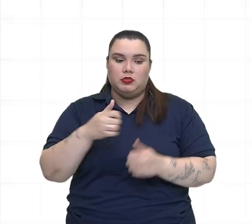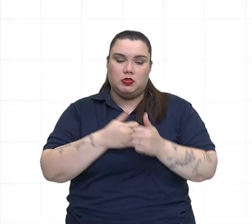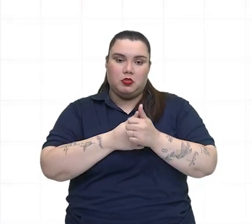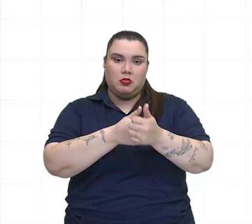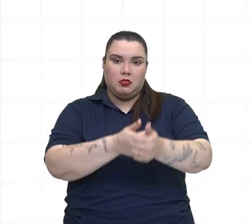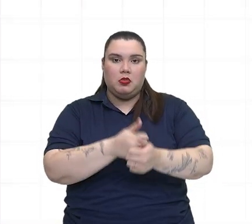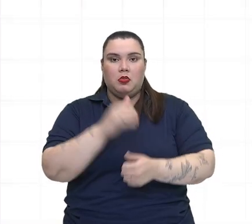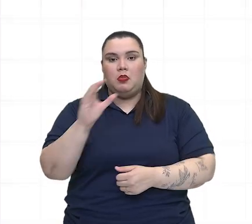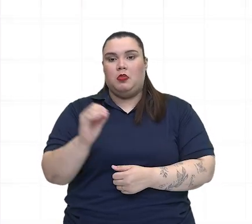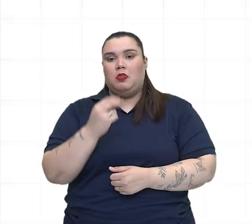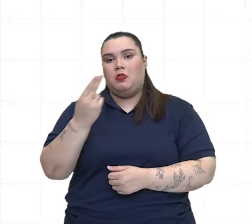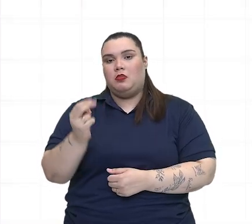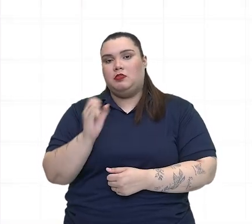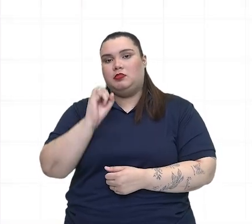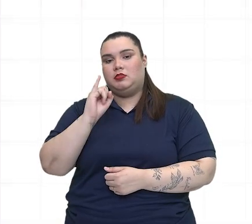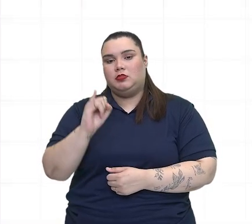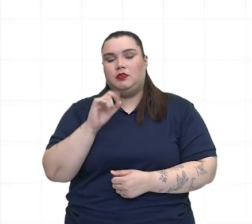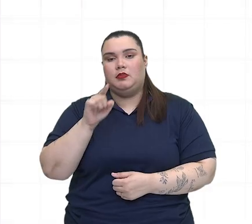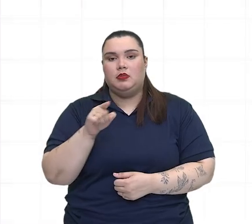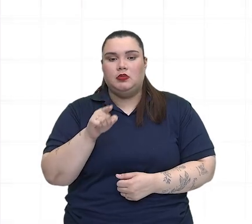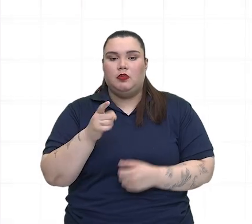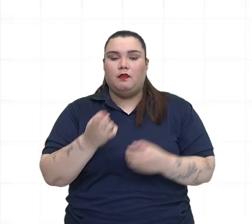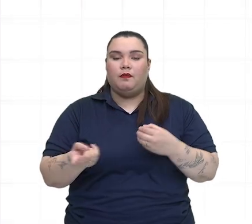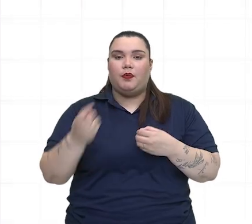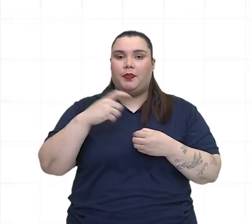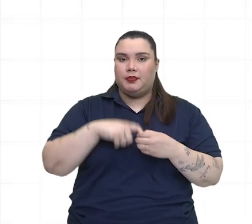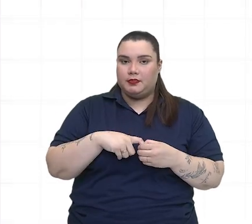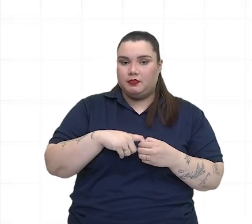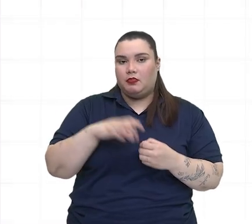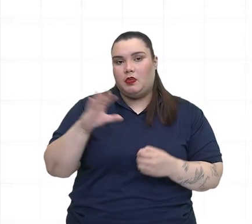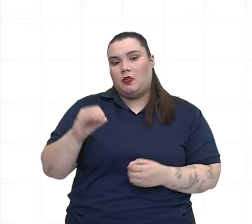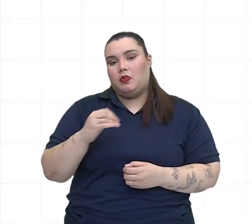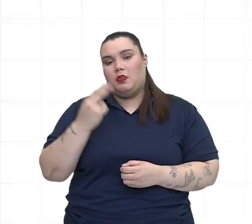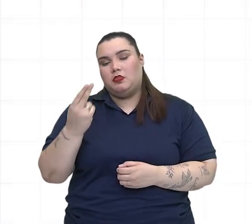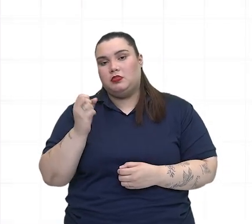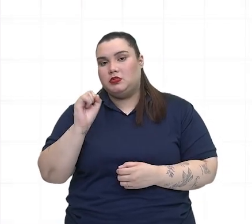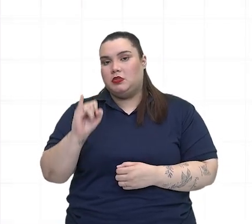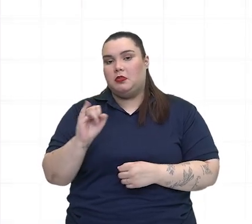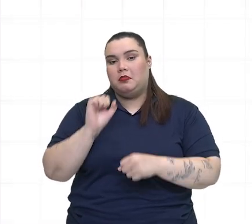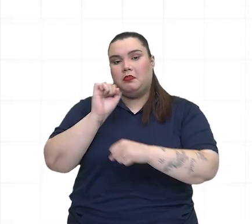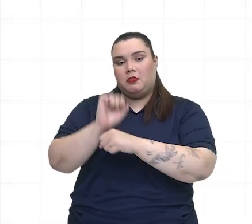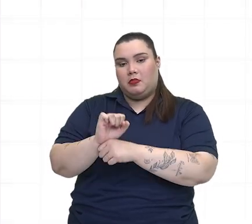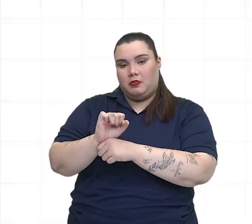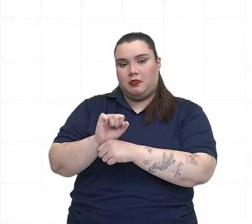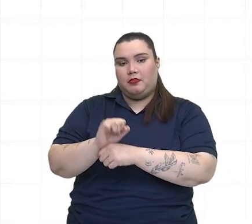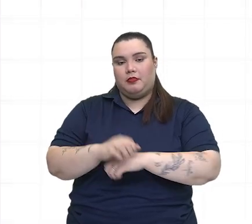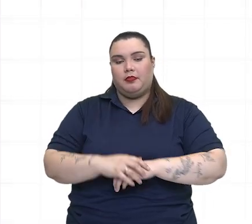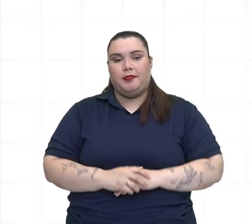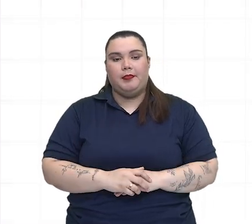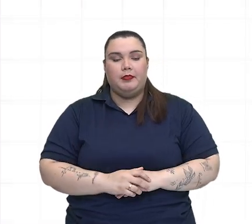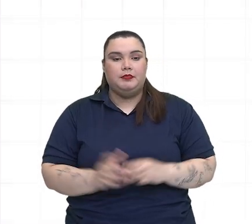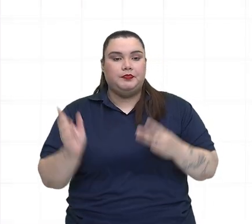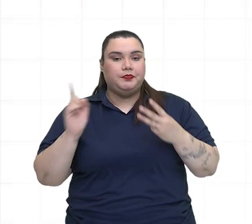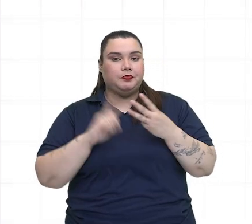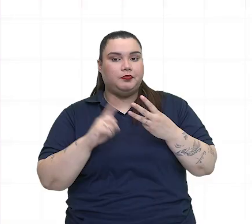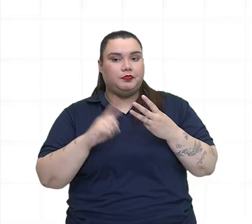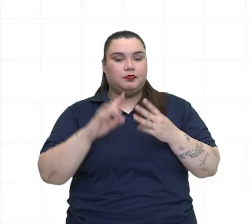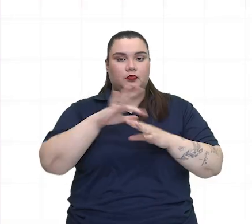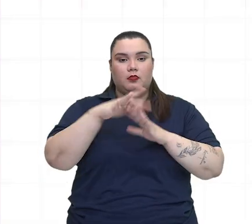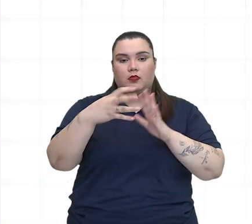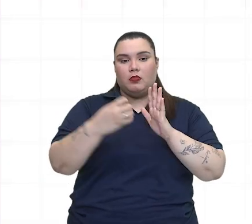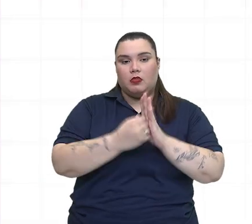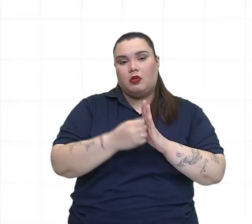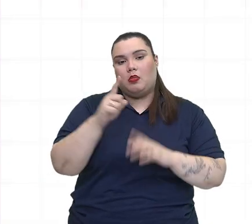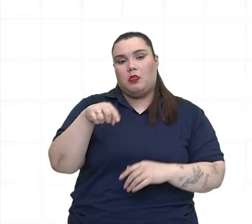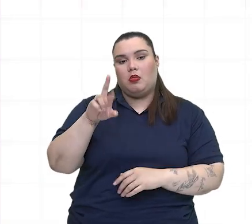em frente ou se você volta, ou até se para, né? Já que é uma decisão. Um outro símbolo